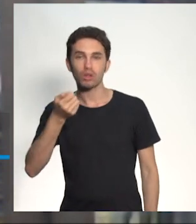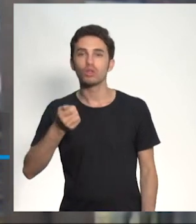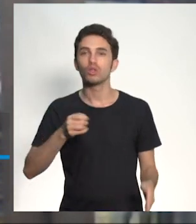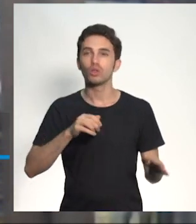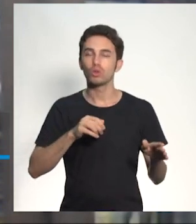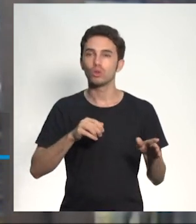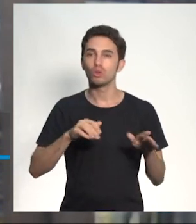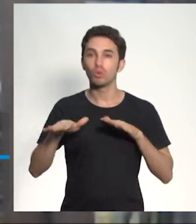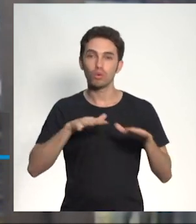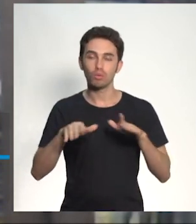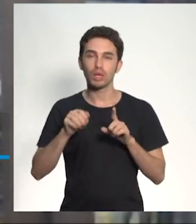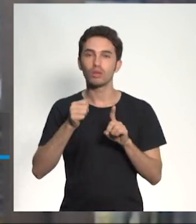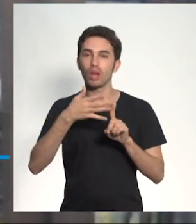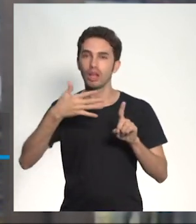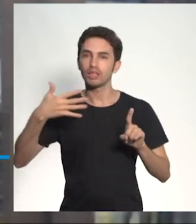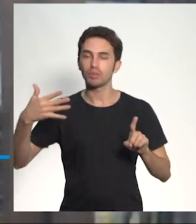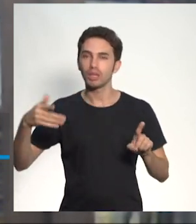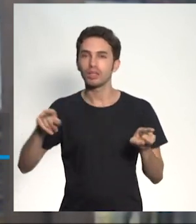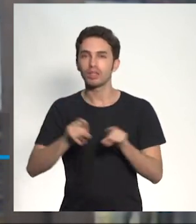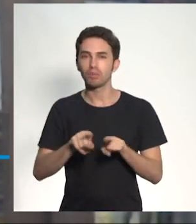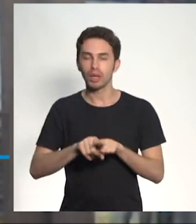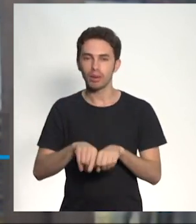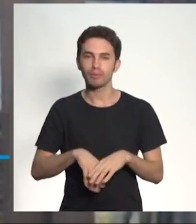movimentos LGBTs também, não é, Fabi?